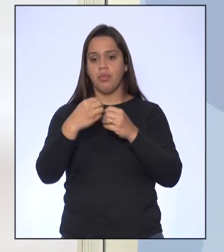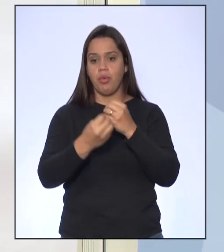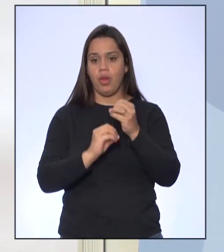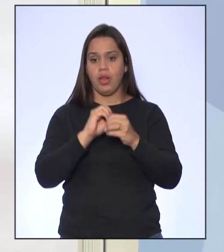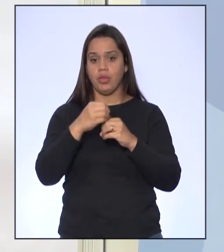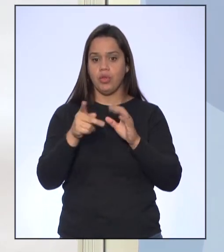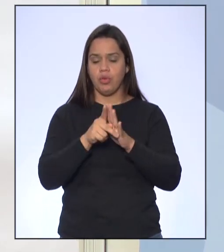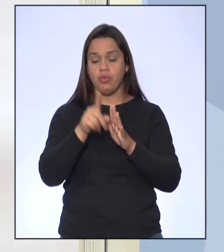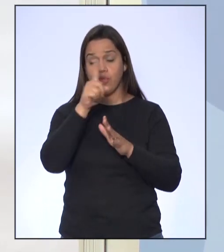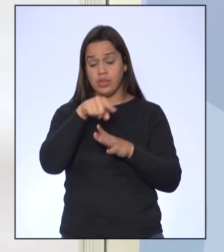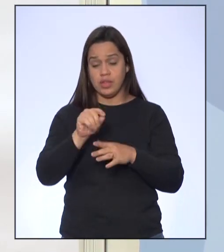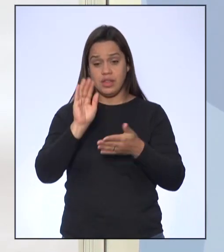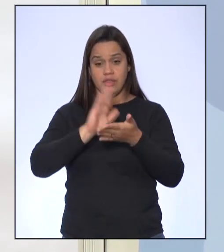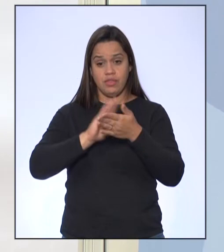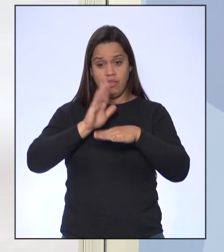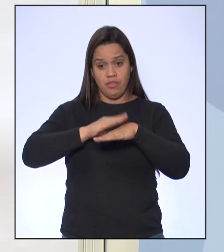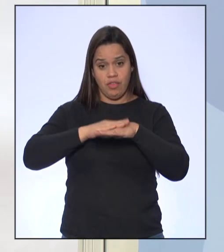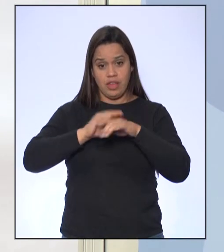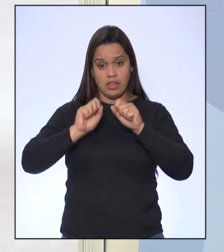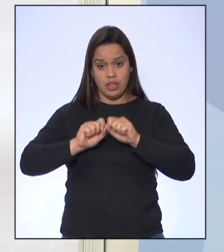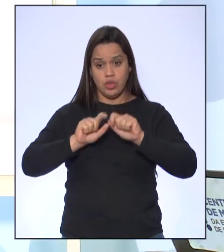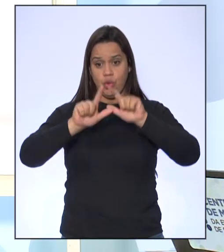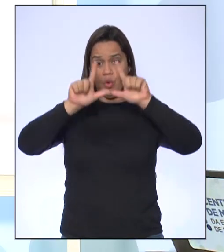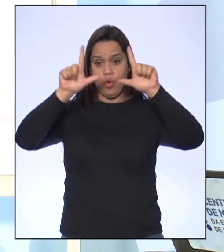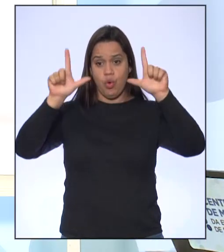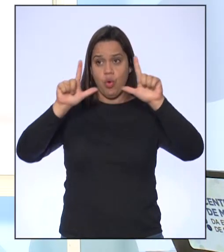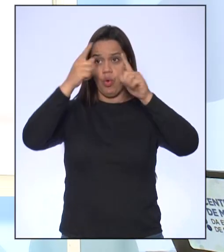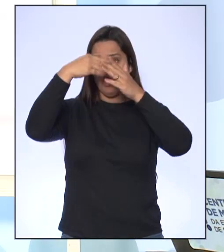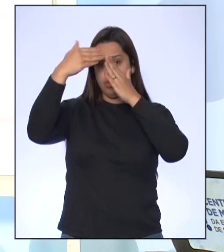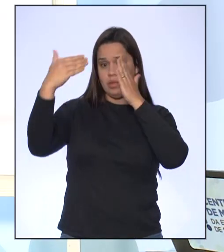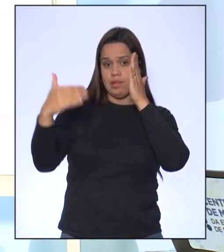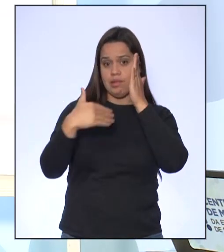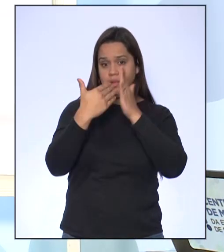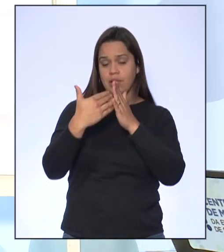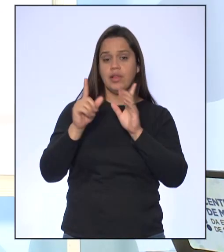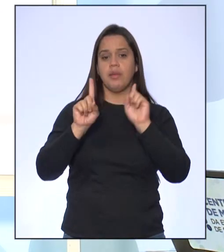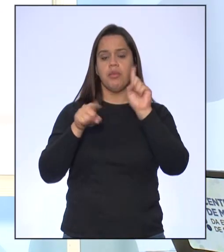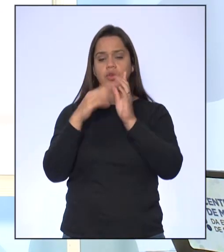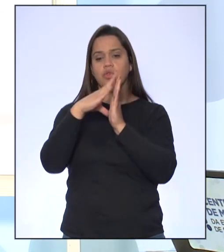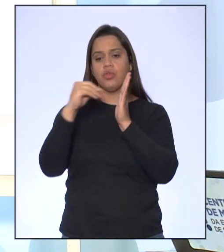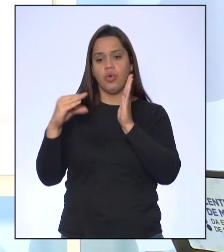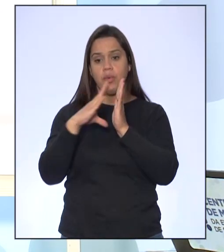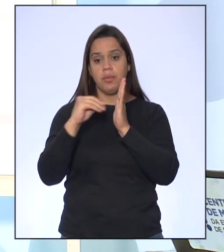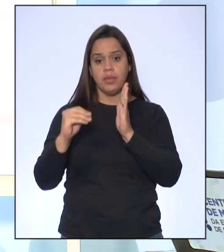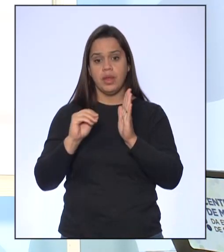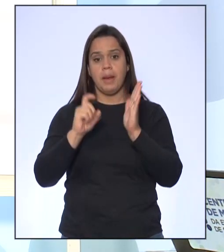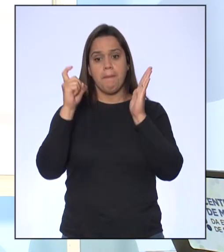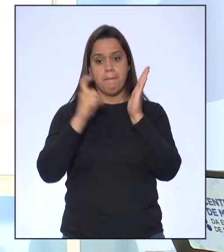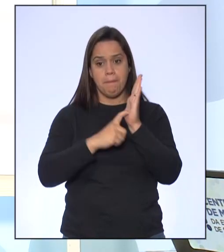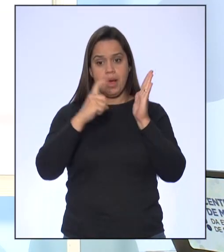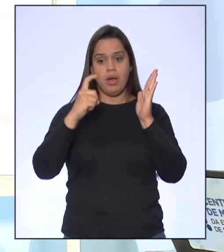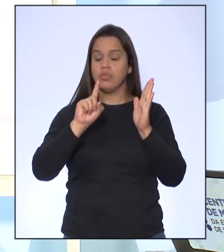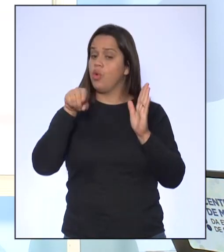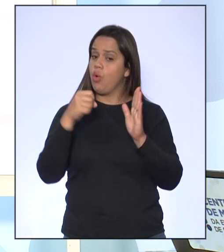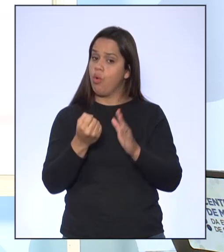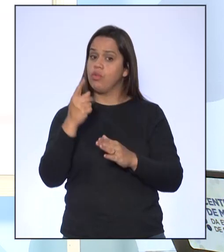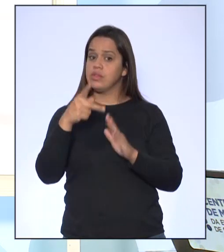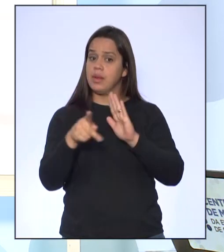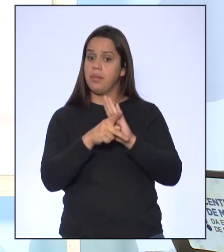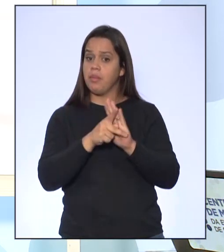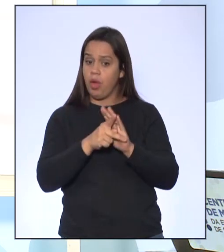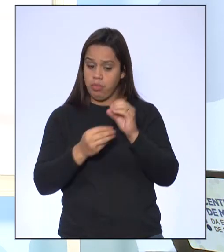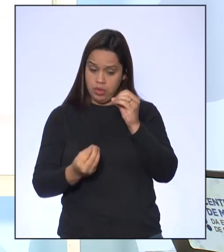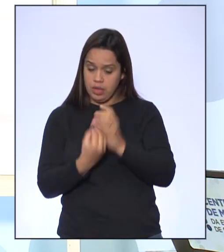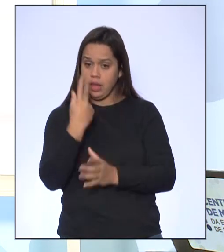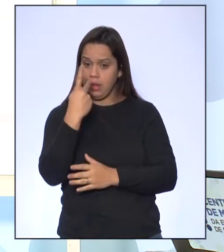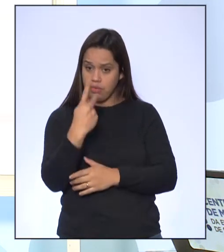este mapa mental. Podem voltar depois, pausa, podem copiar desse jeito ou criar o seu. Caso não consiga